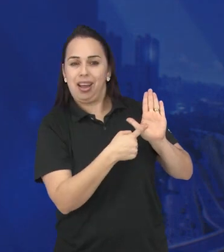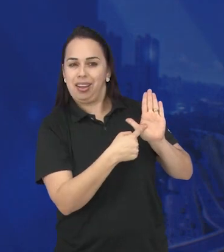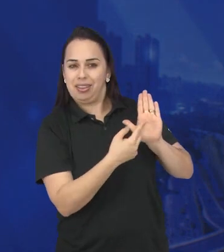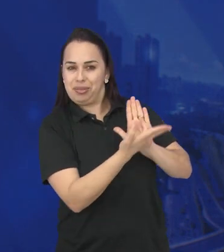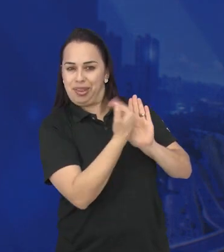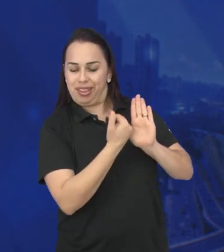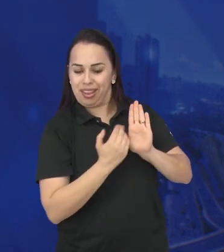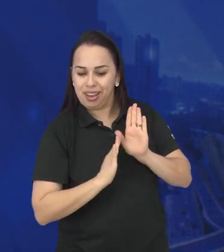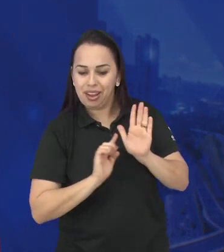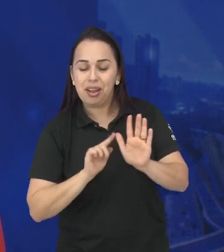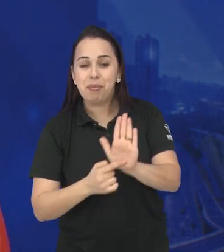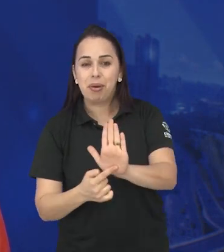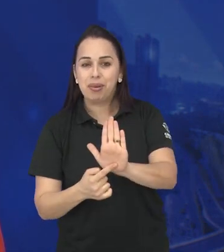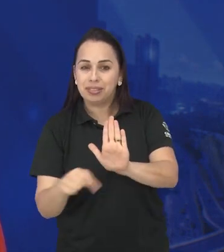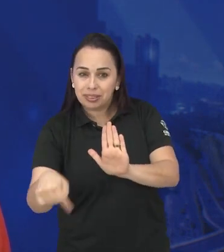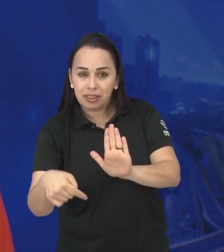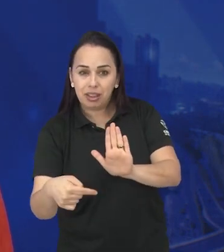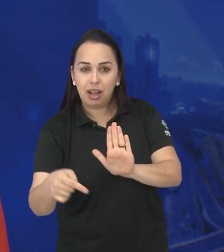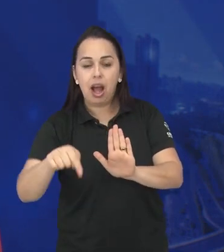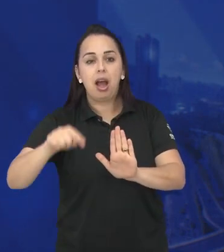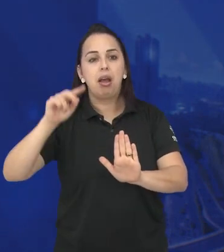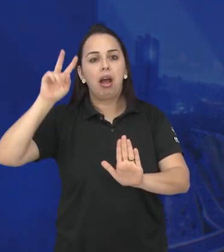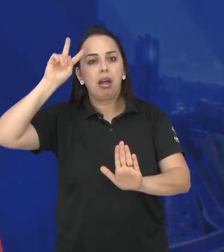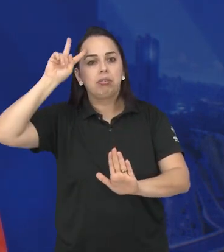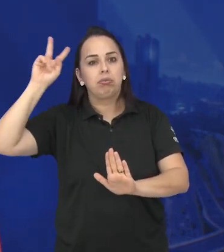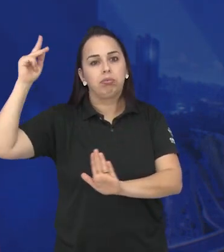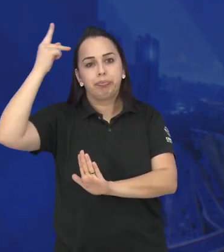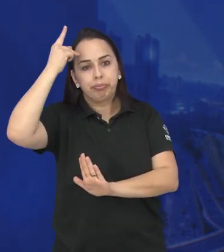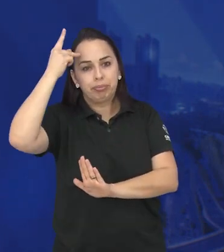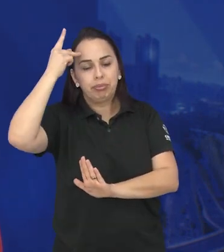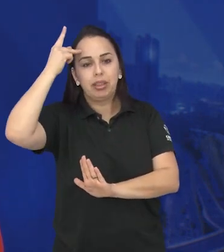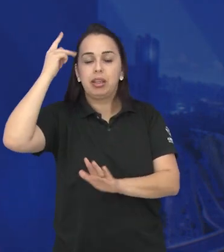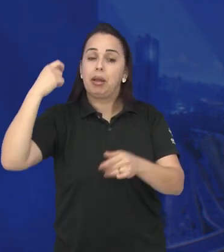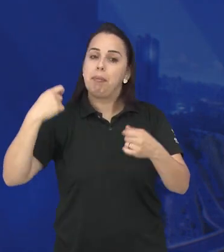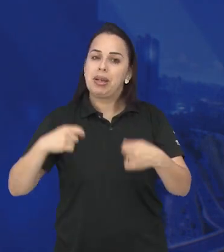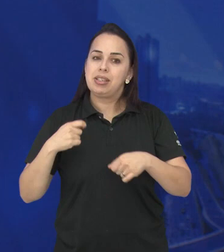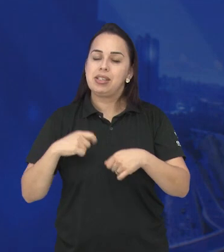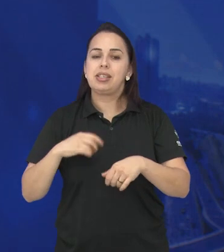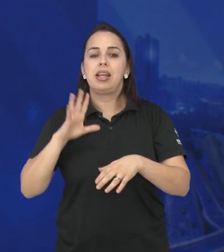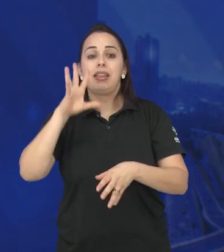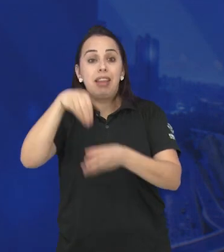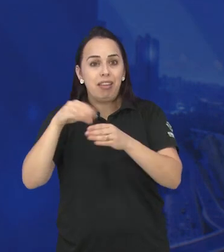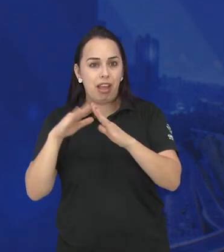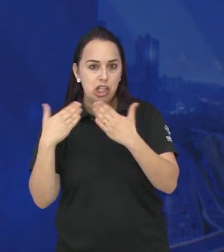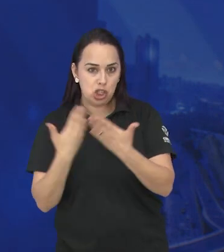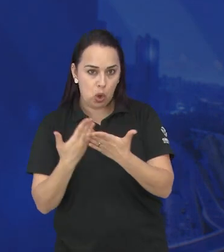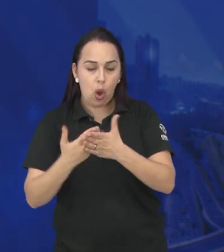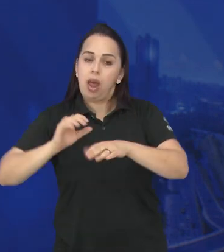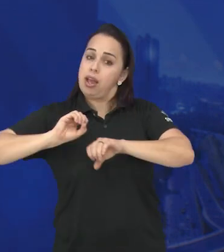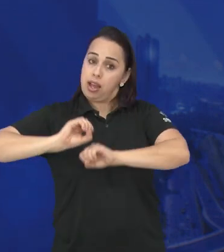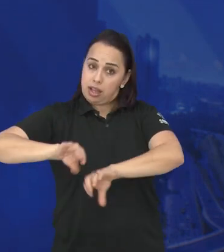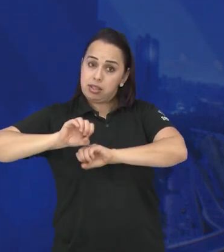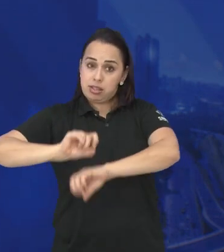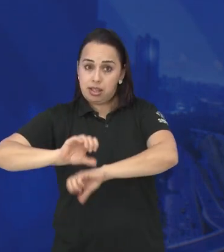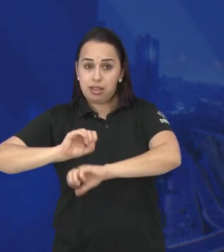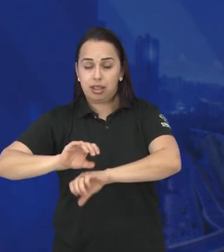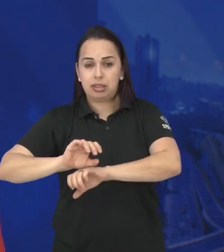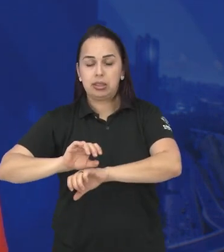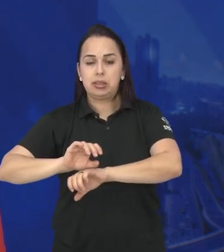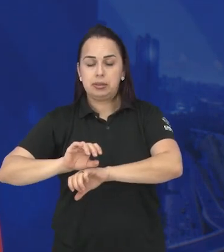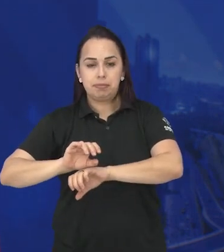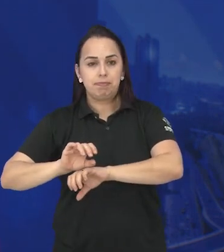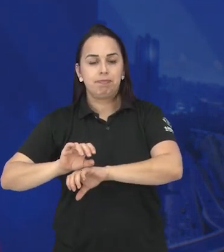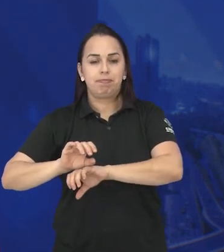mulheres, aí começa a mudar um pouco esse quadro. Acho que isso é uma coisa que tem que ser trabalhado nas escolas. E a gente